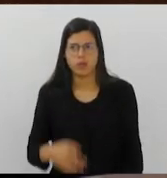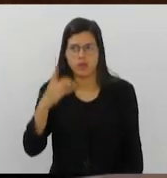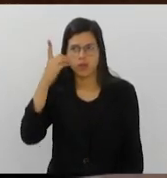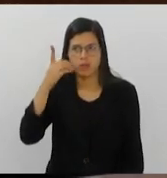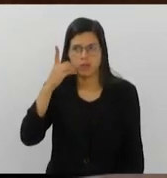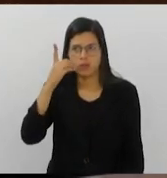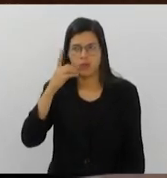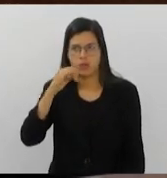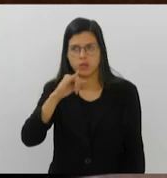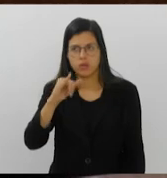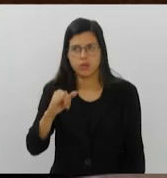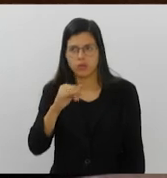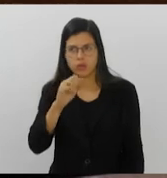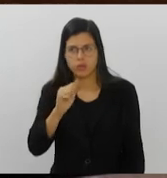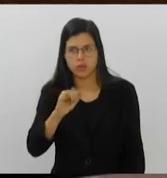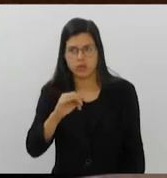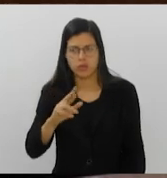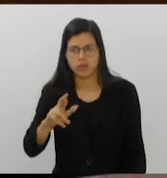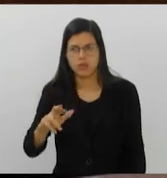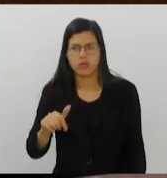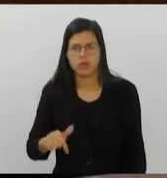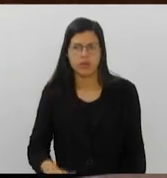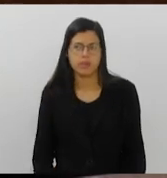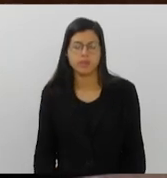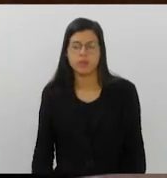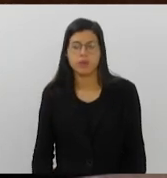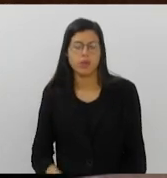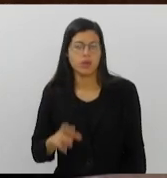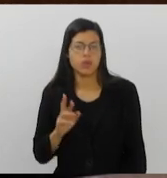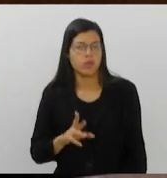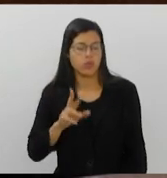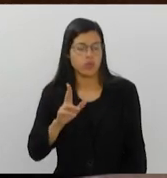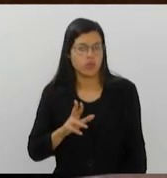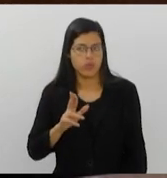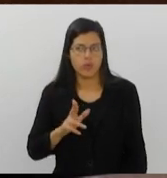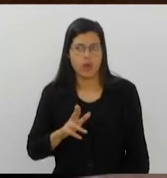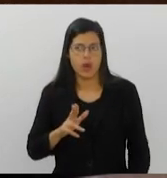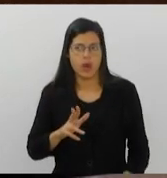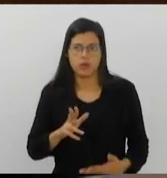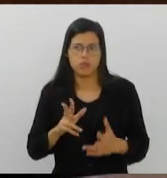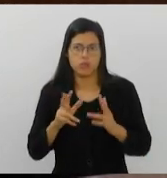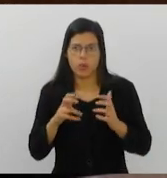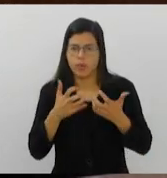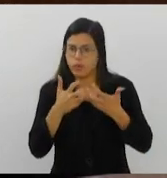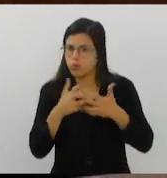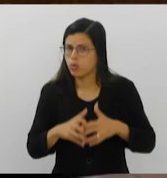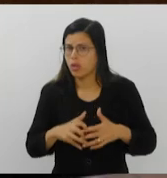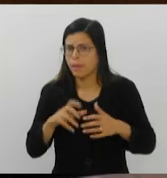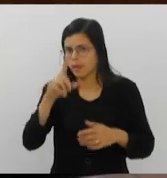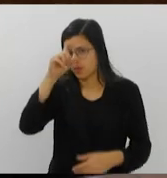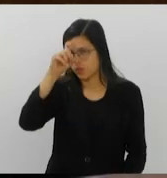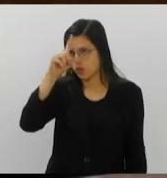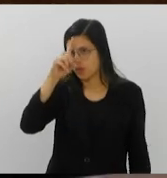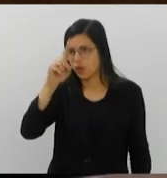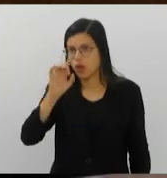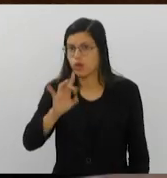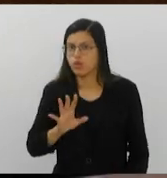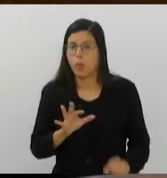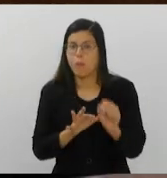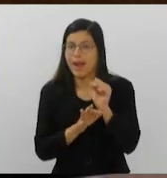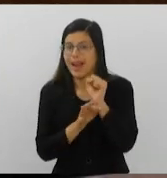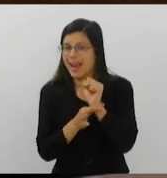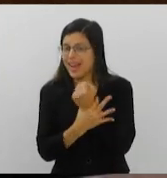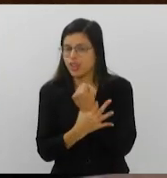Jari, ecossocialista, não é uma interferência no modo de funcionamento dos hospitais. É uma garantia